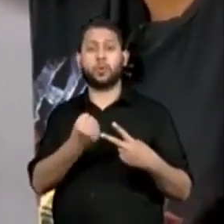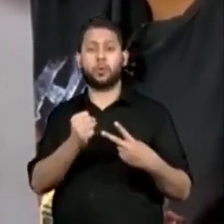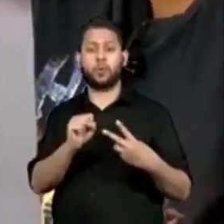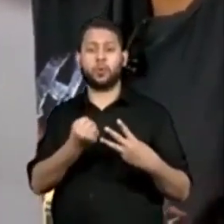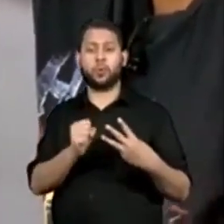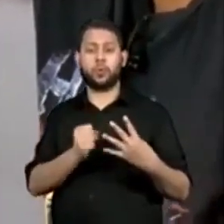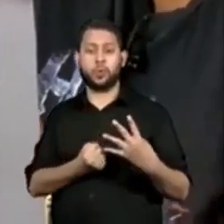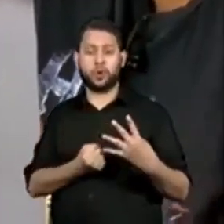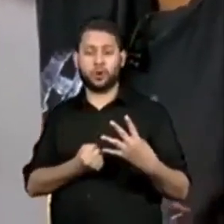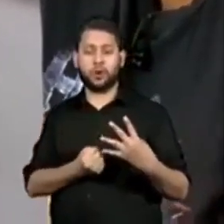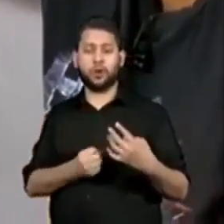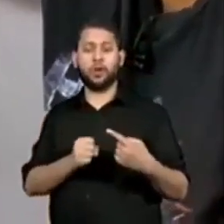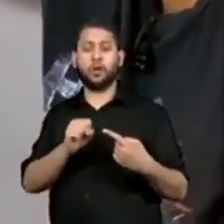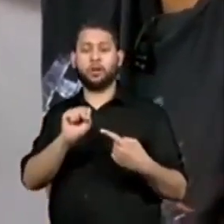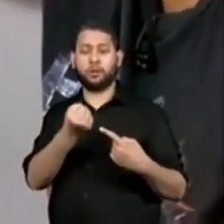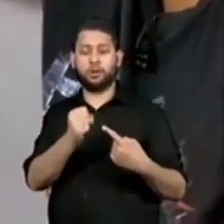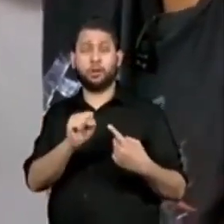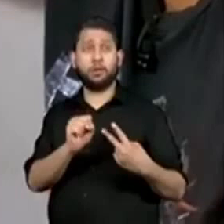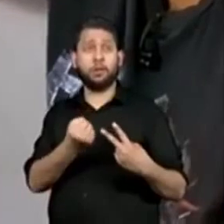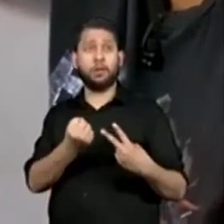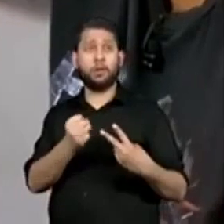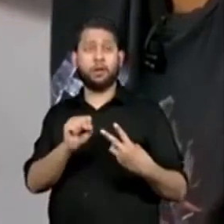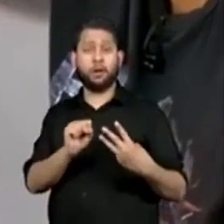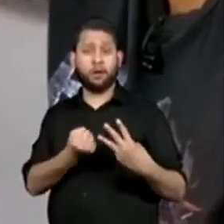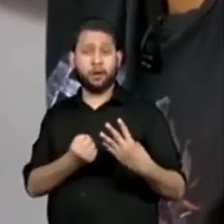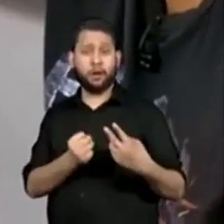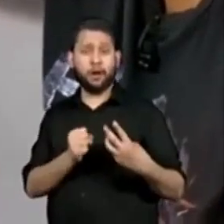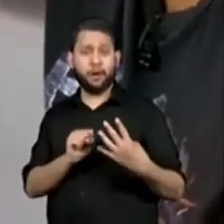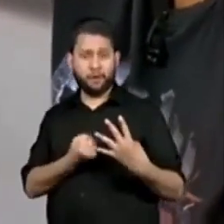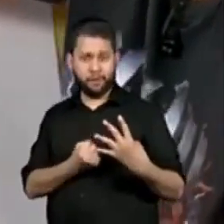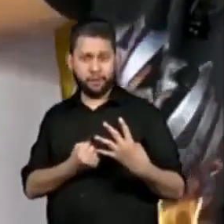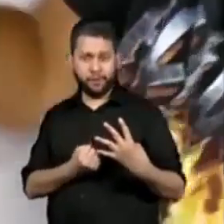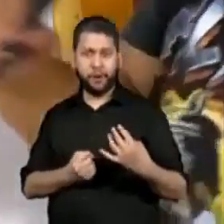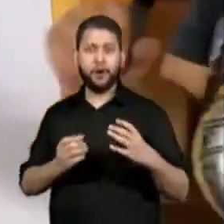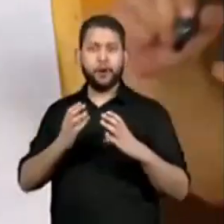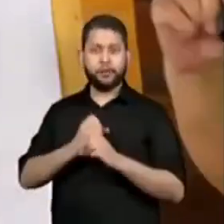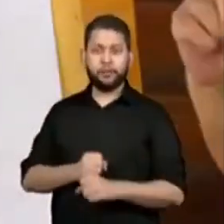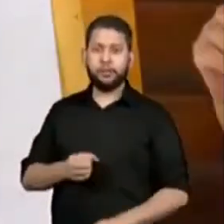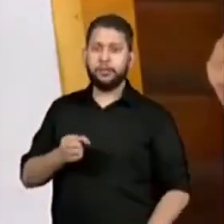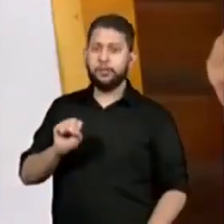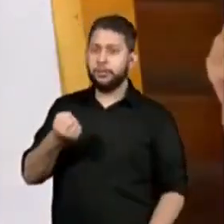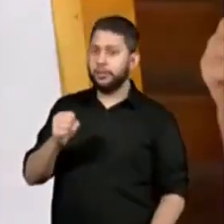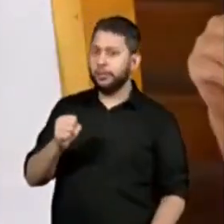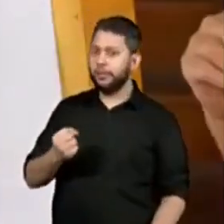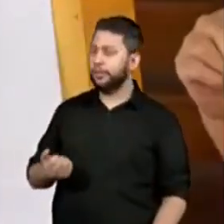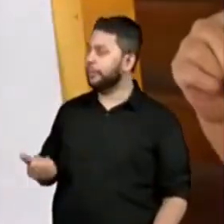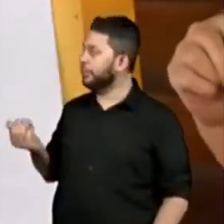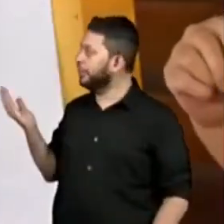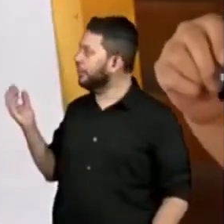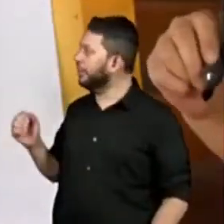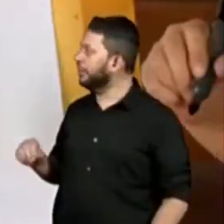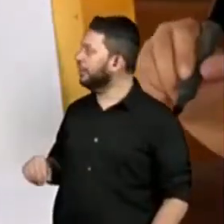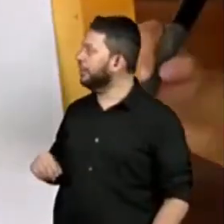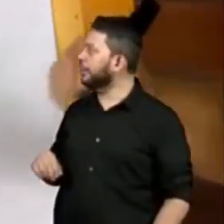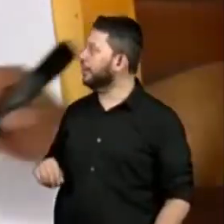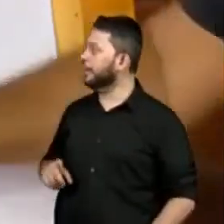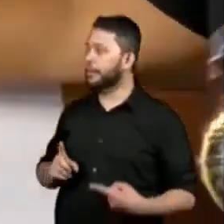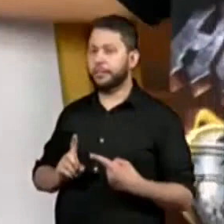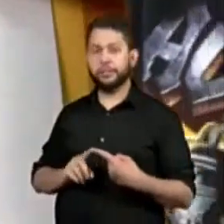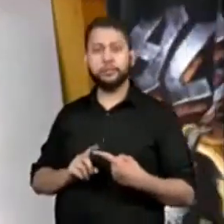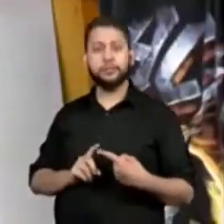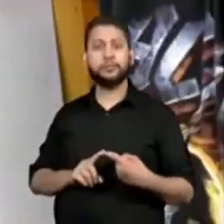a 5 6 7 8 há 8 anos